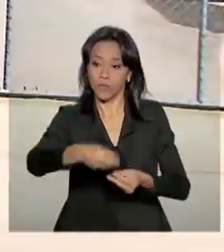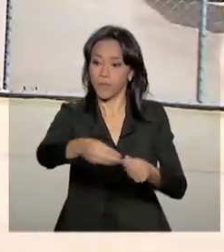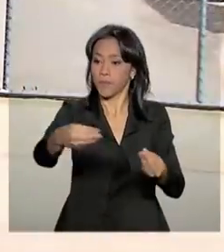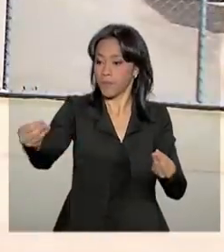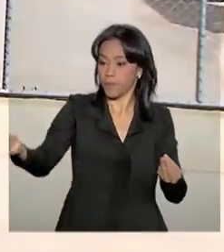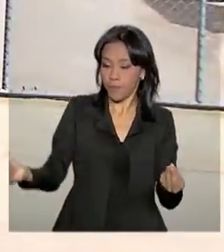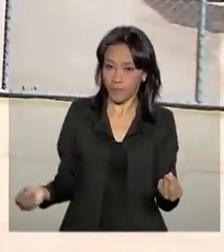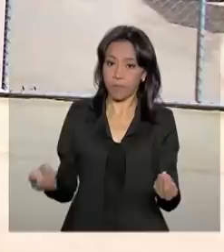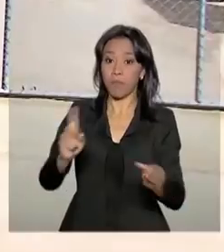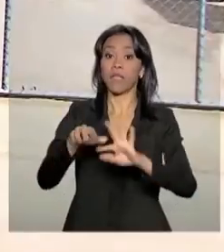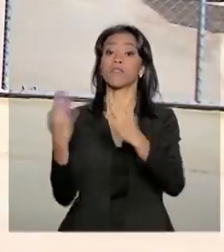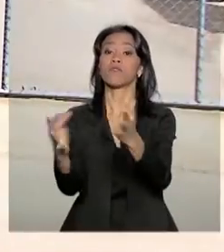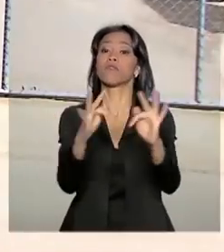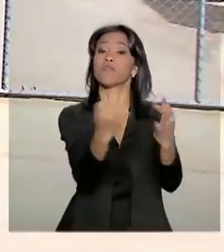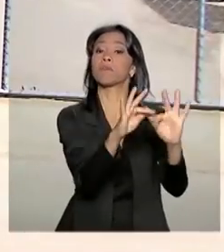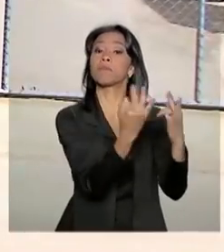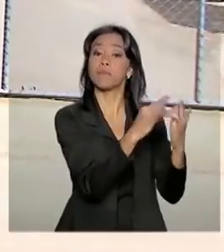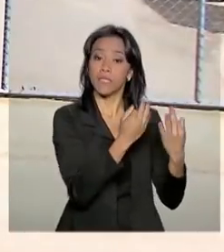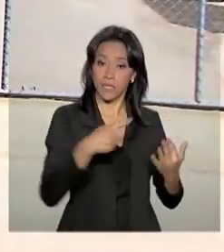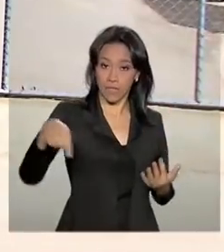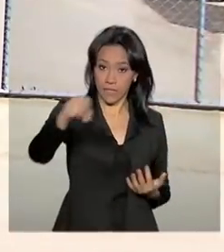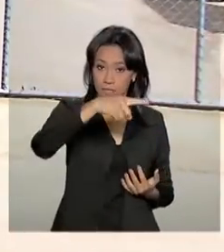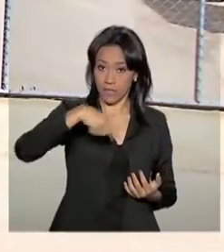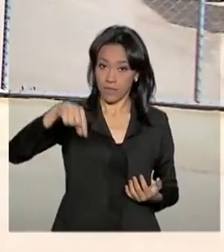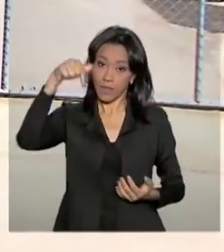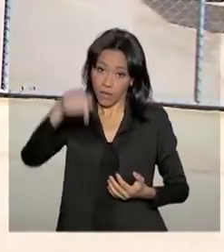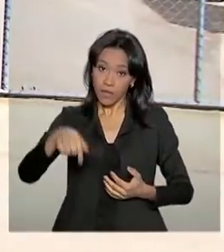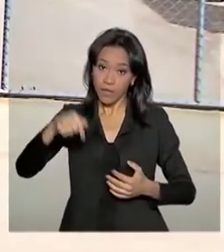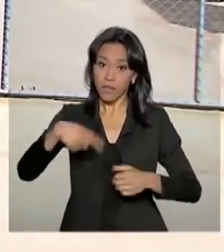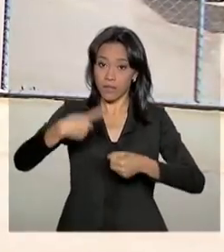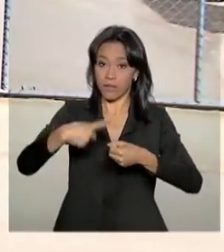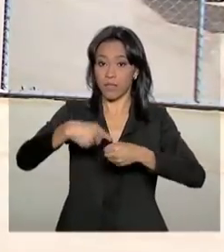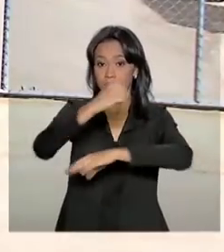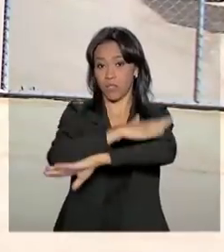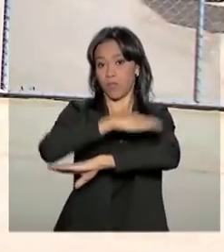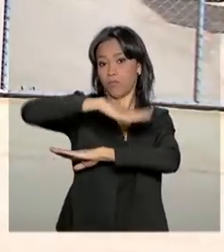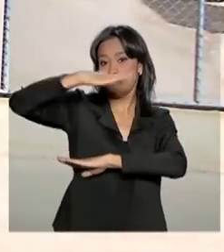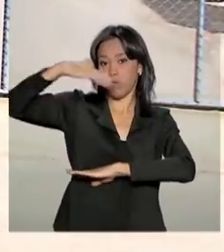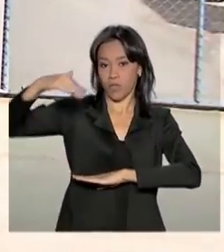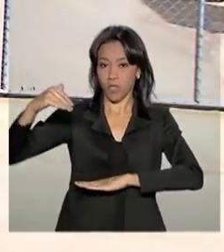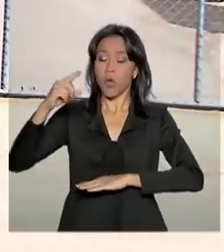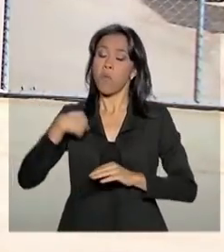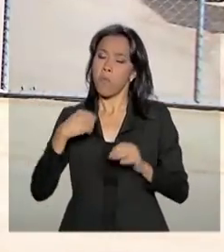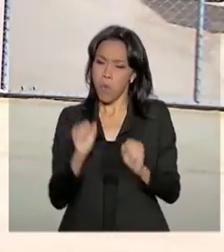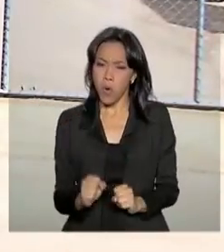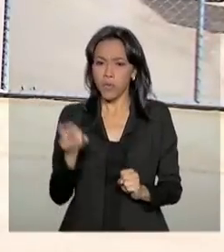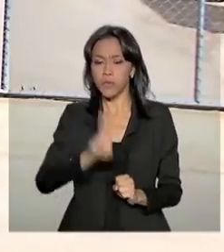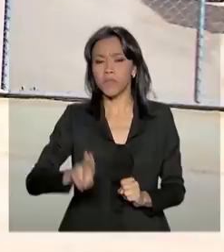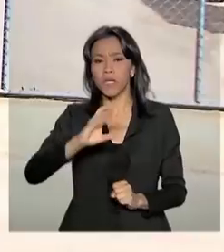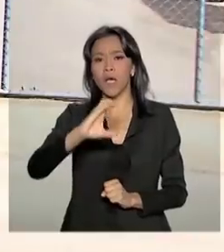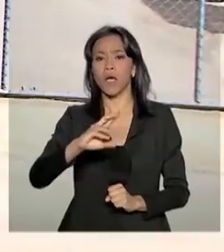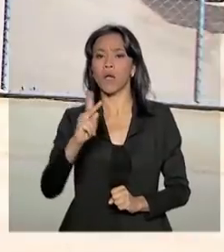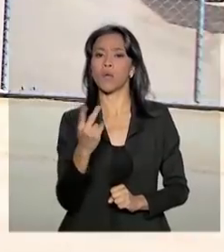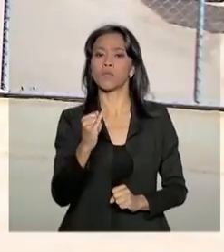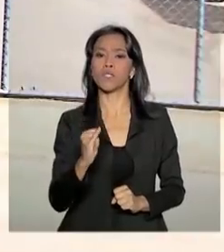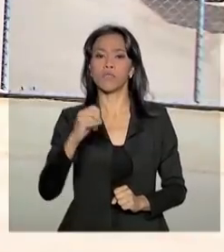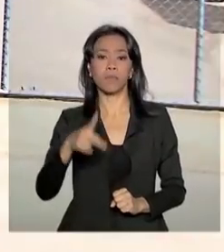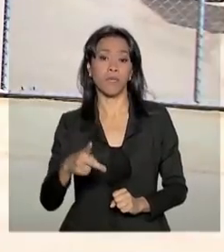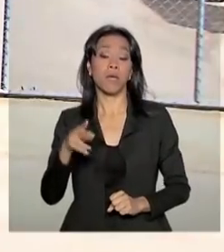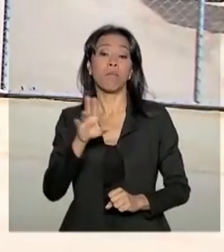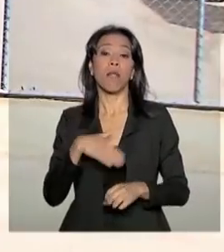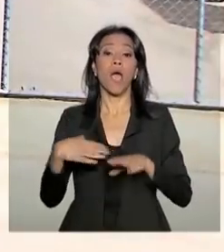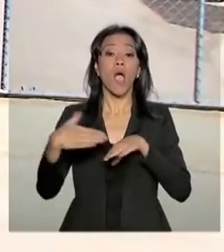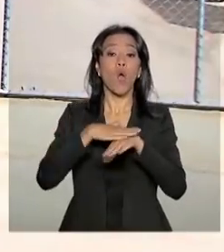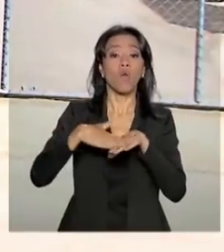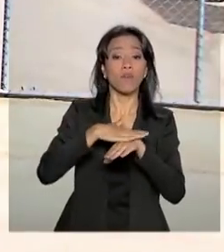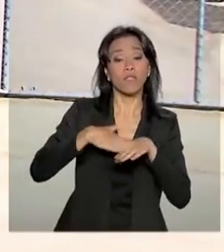no rompimento da barragem do Feijão, aqui em Brumadinho. As famílias poderão utilizar os chips de celular para falar com as autoridades e